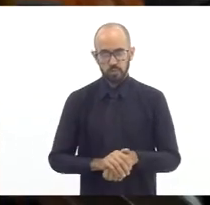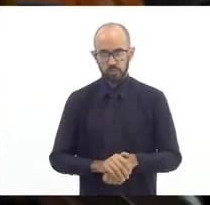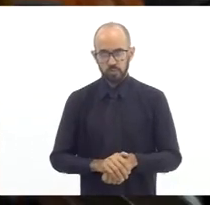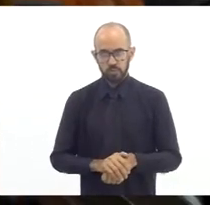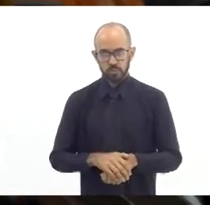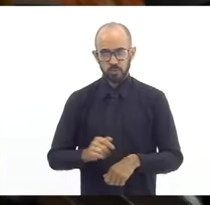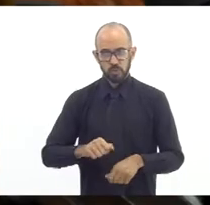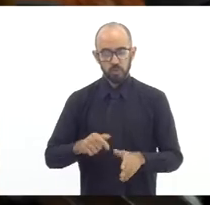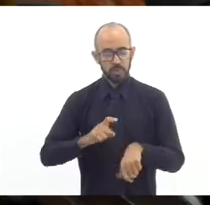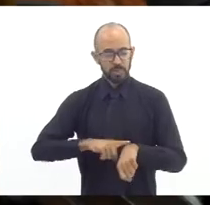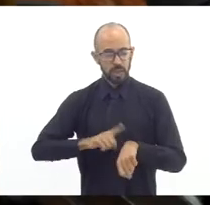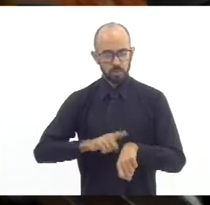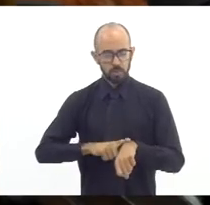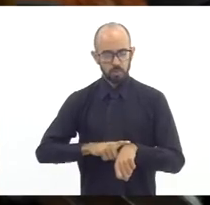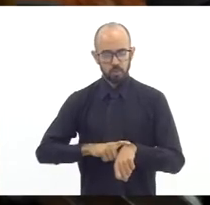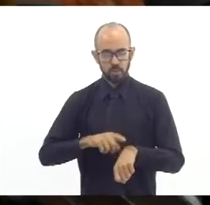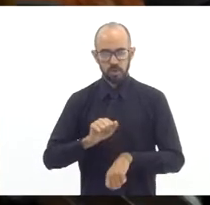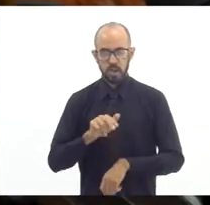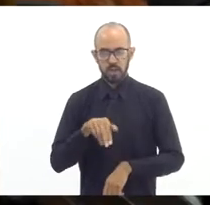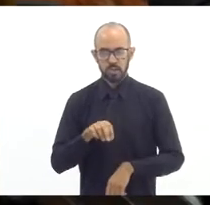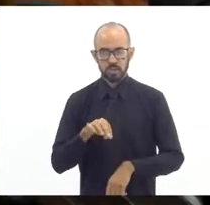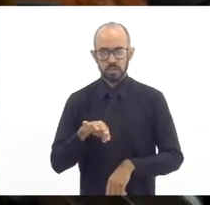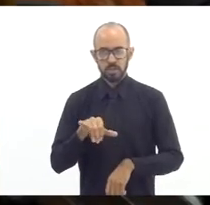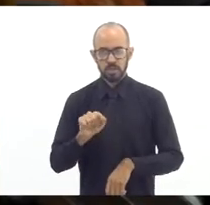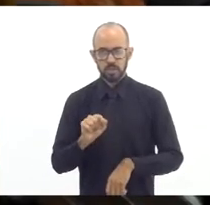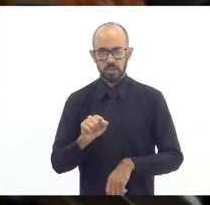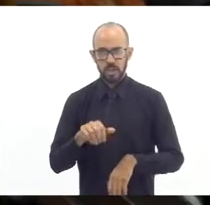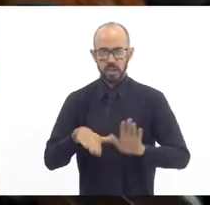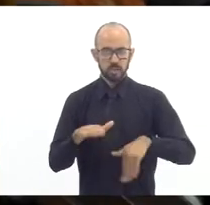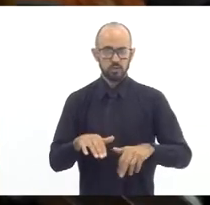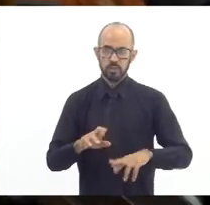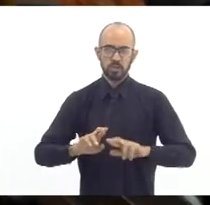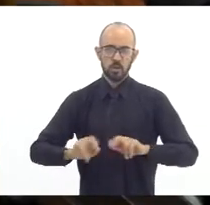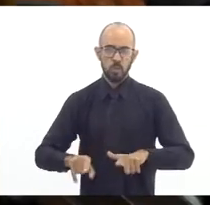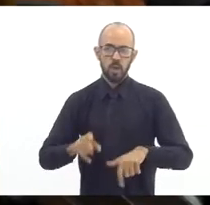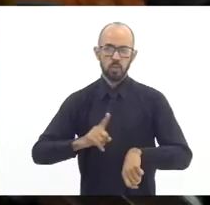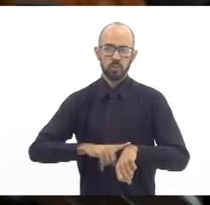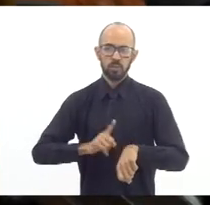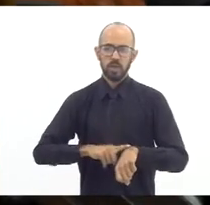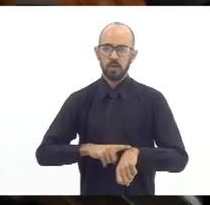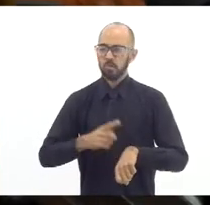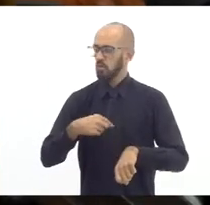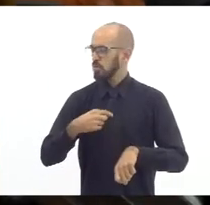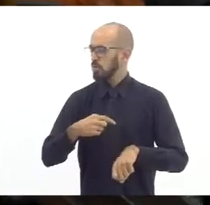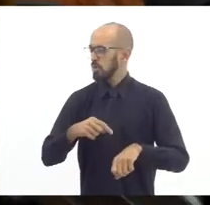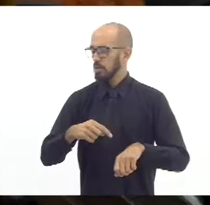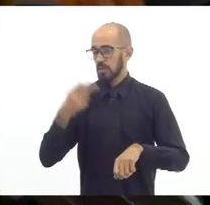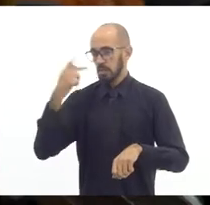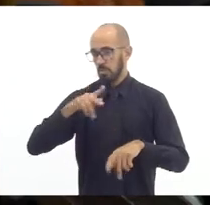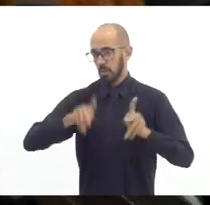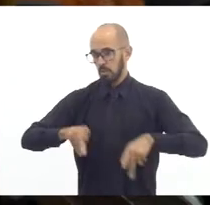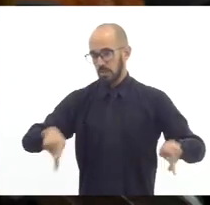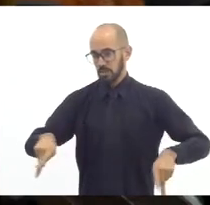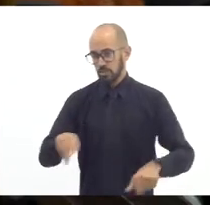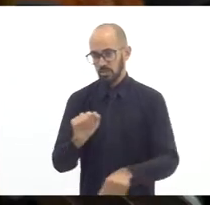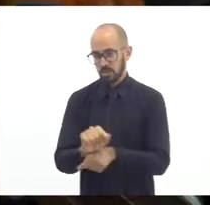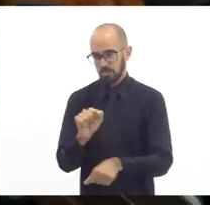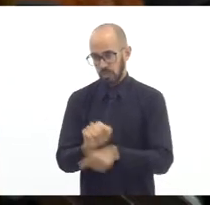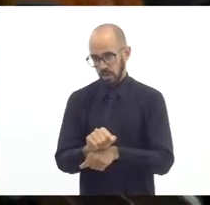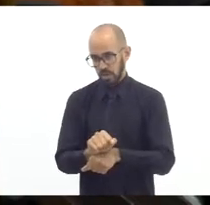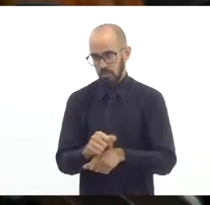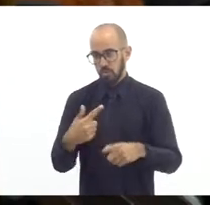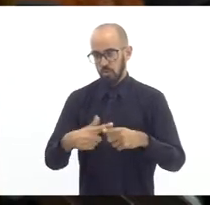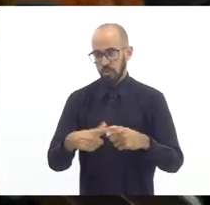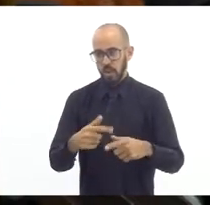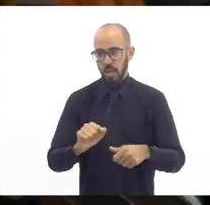da agência, infelizmente, muitas vezes não é o tempo que as pessoas esperam, porque a agência ela faz